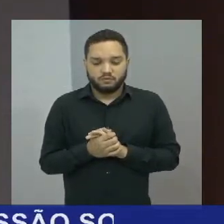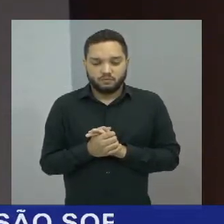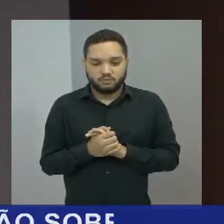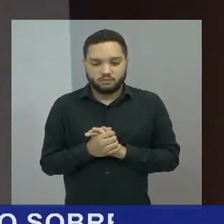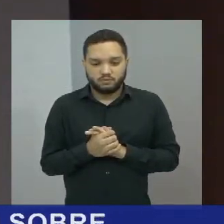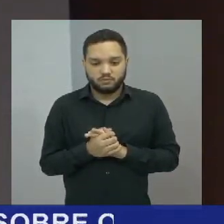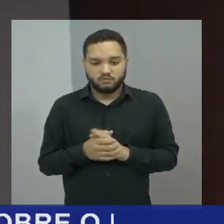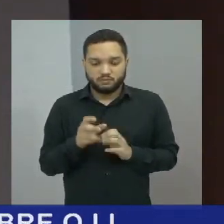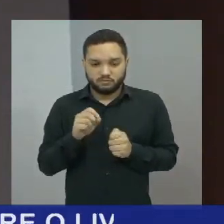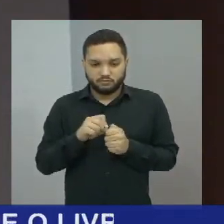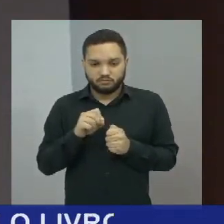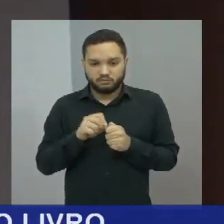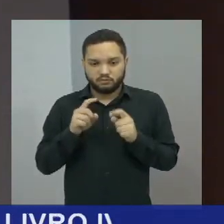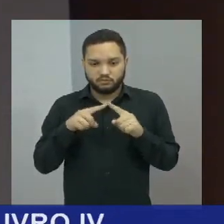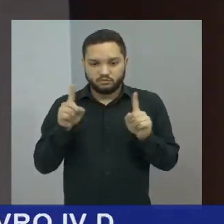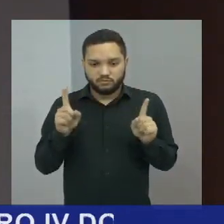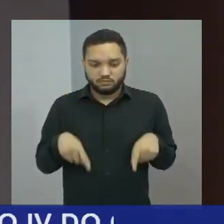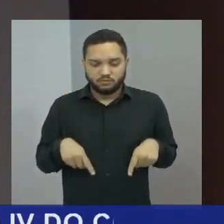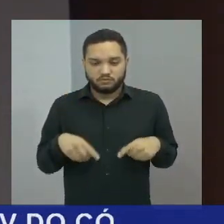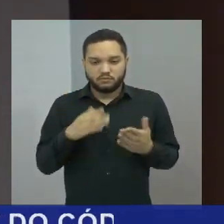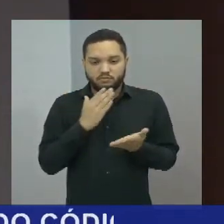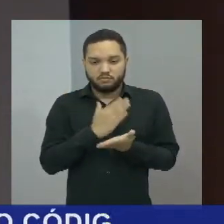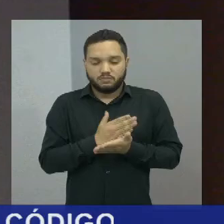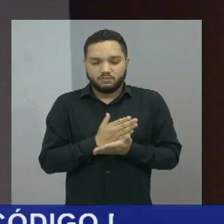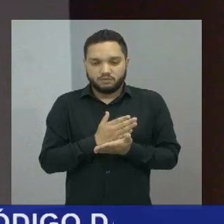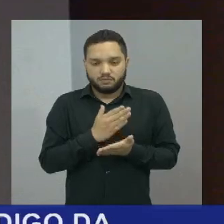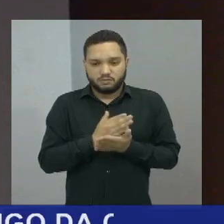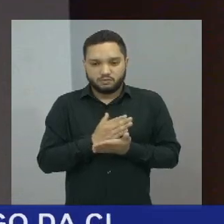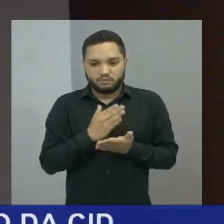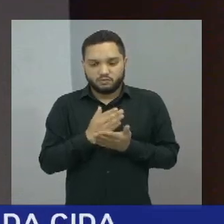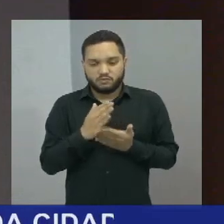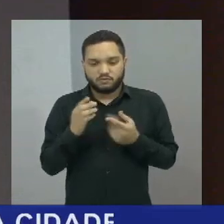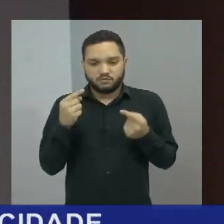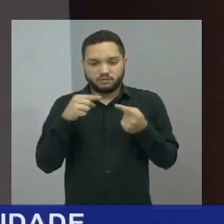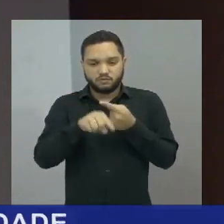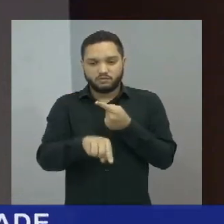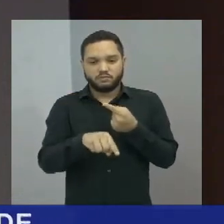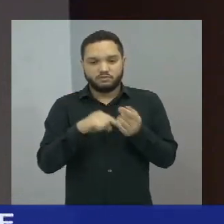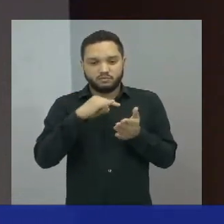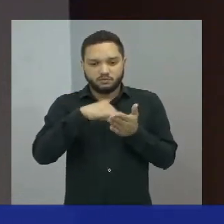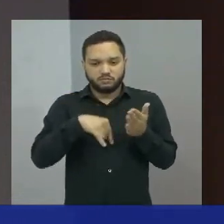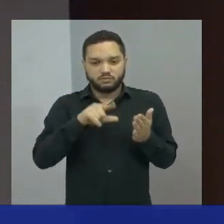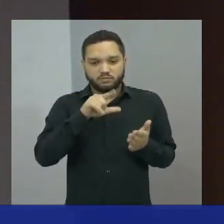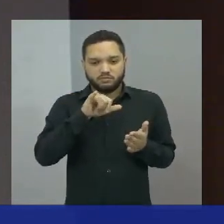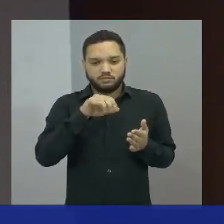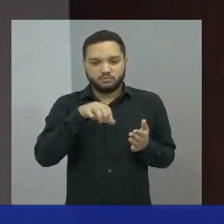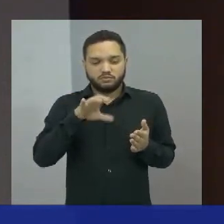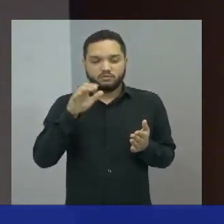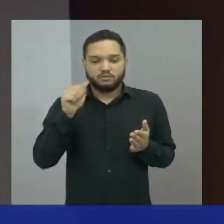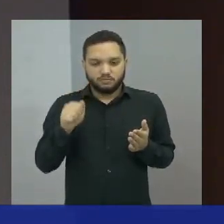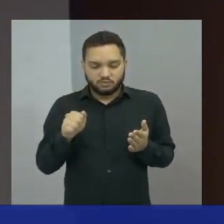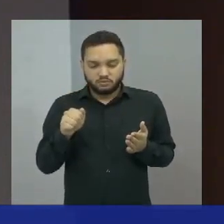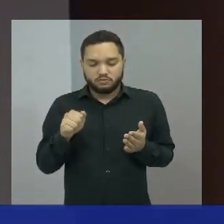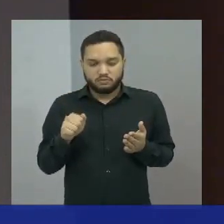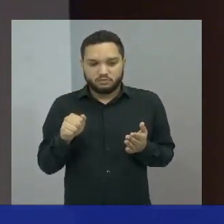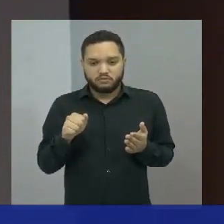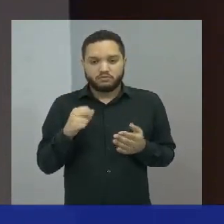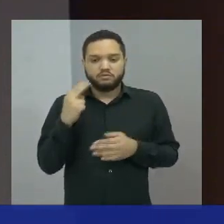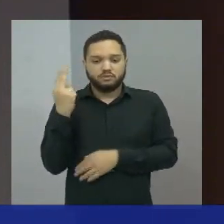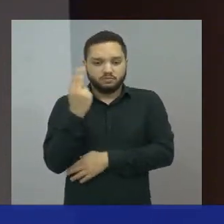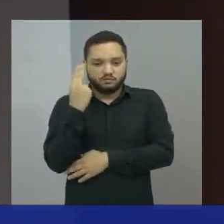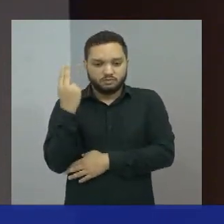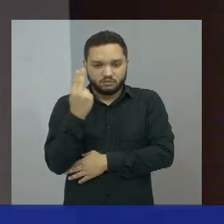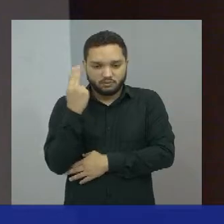Infração: executar projeto de parcelamento em desacordo com a licença. É uma infração classificada como